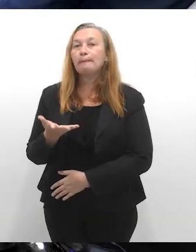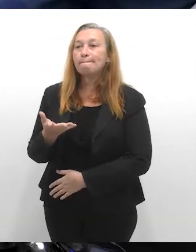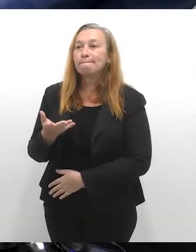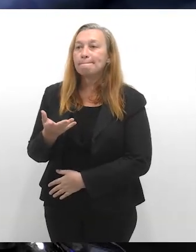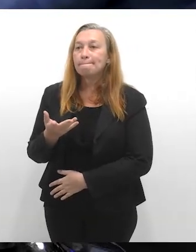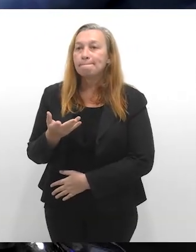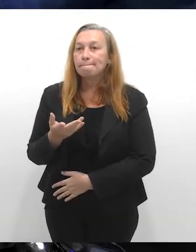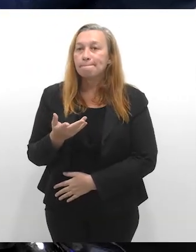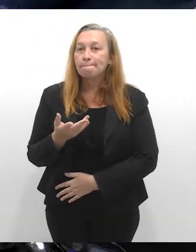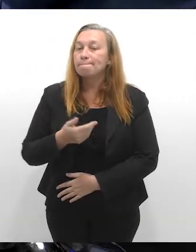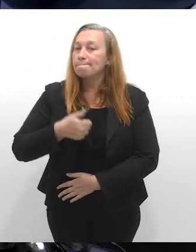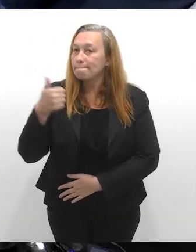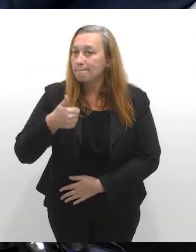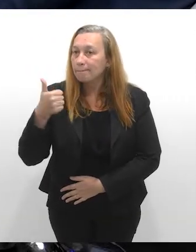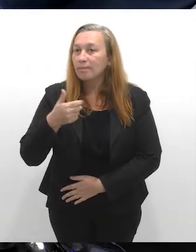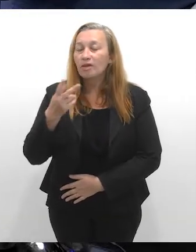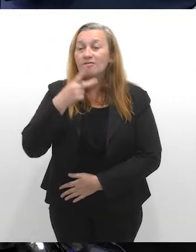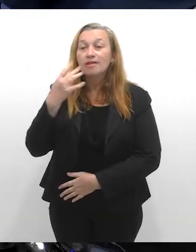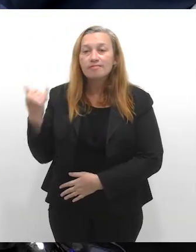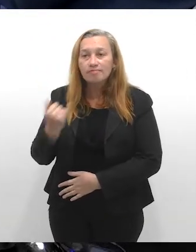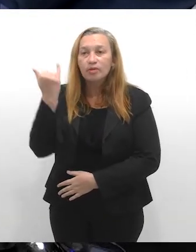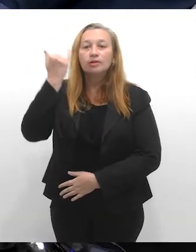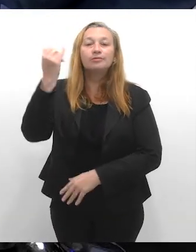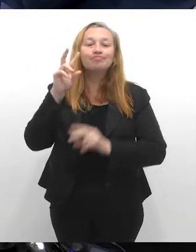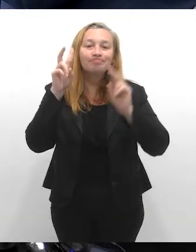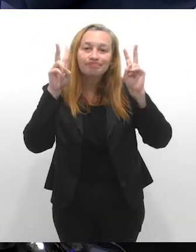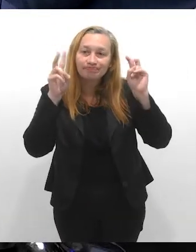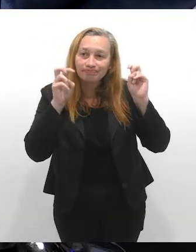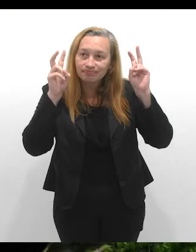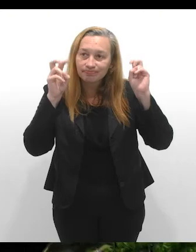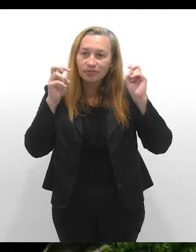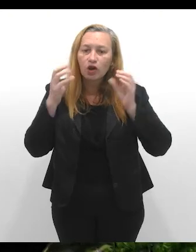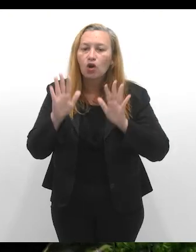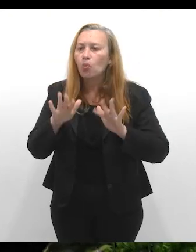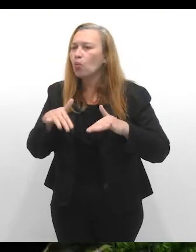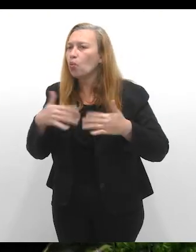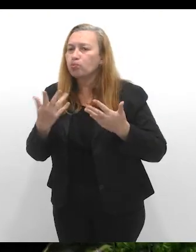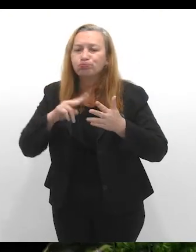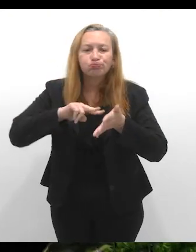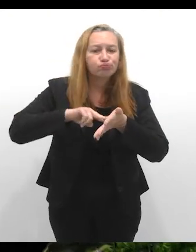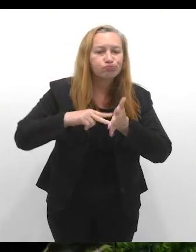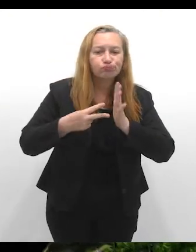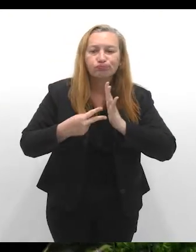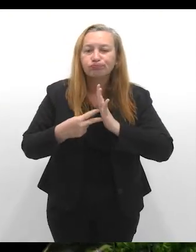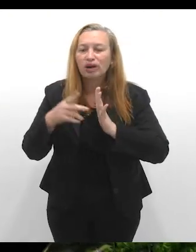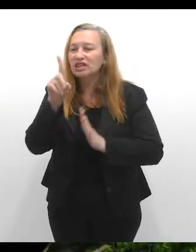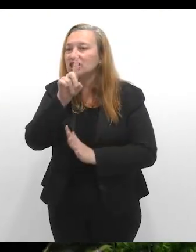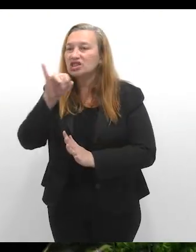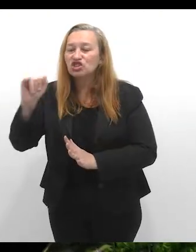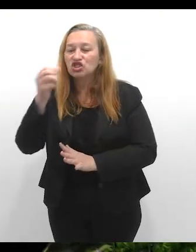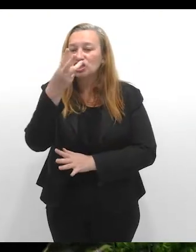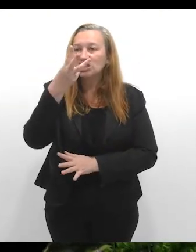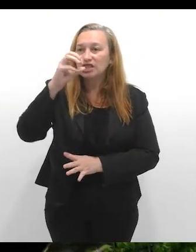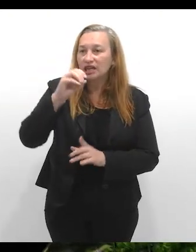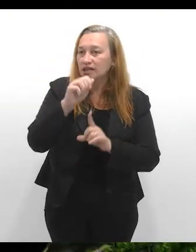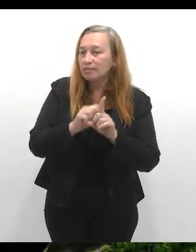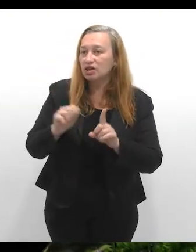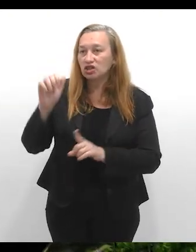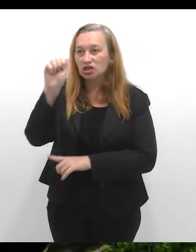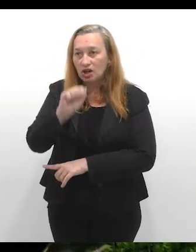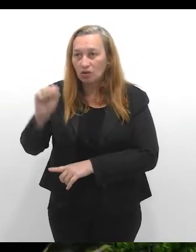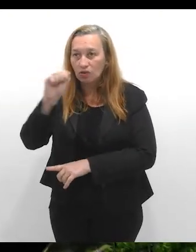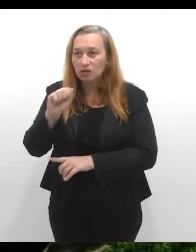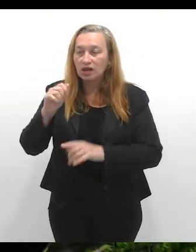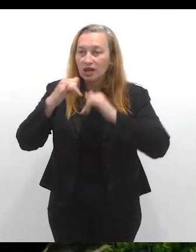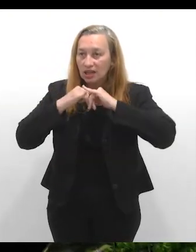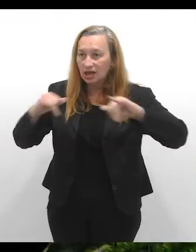aqui, primeiro, a importância desse tema, qual é o significado dessa data 30 de agosto, que é